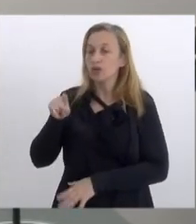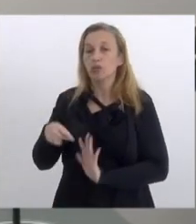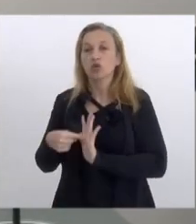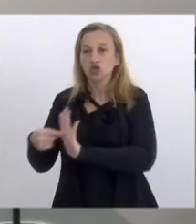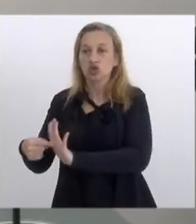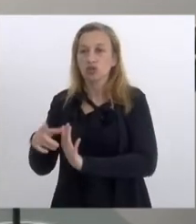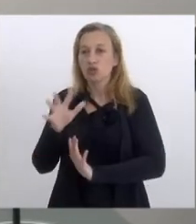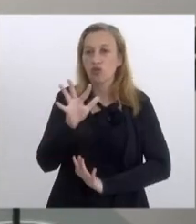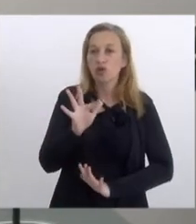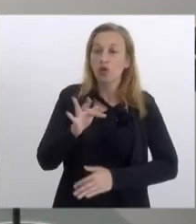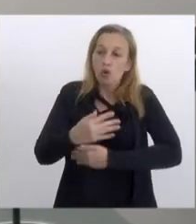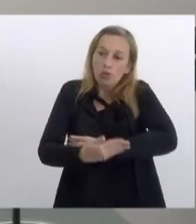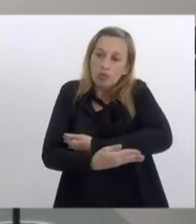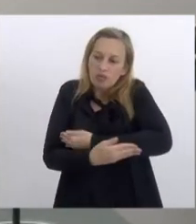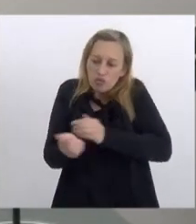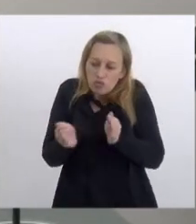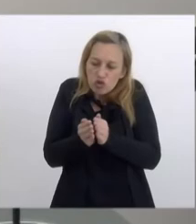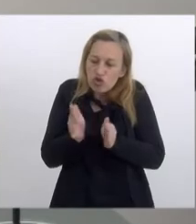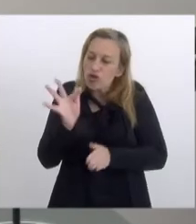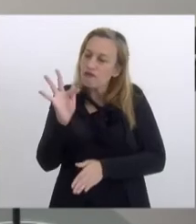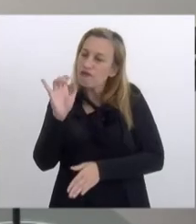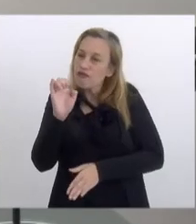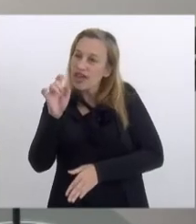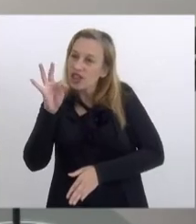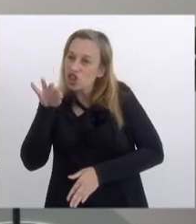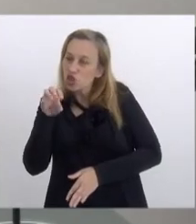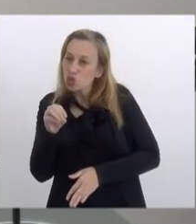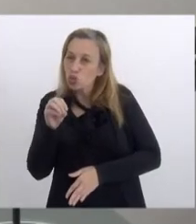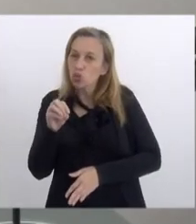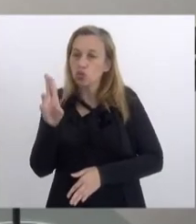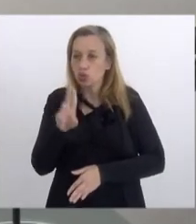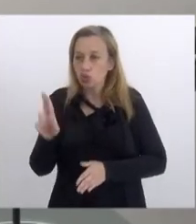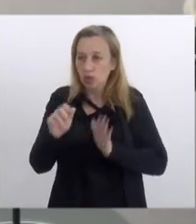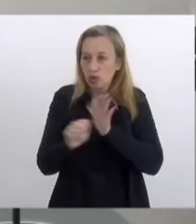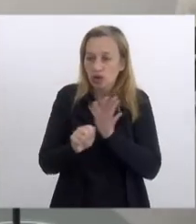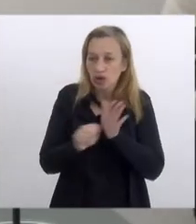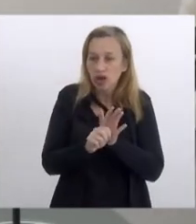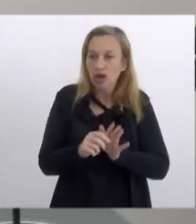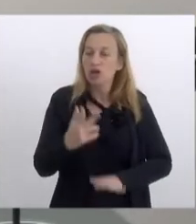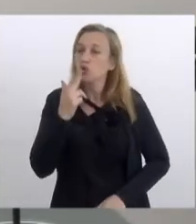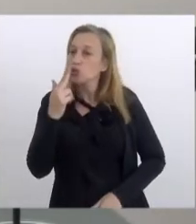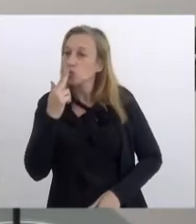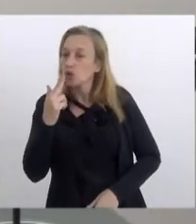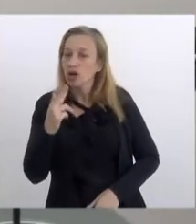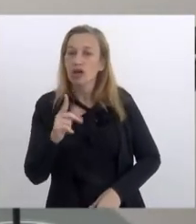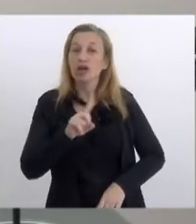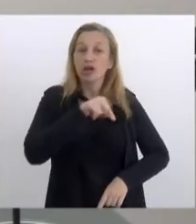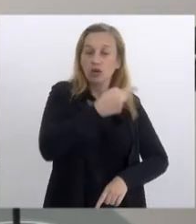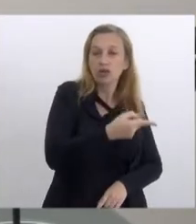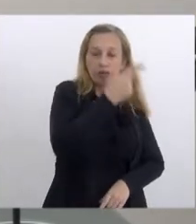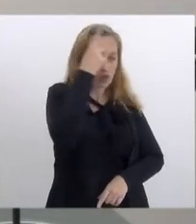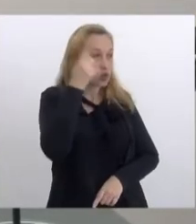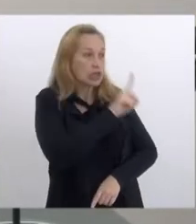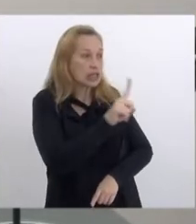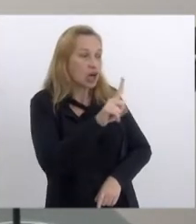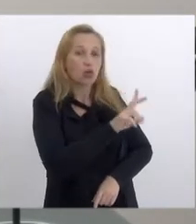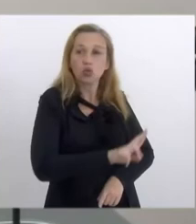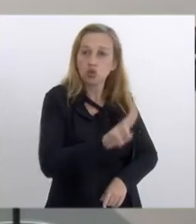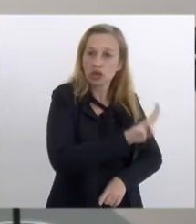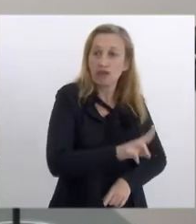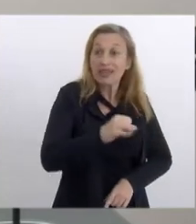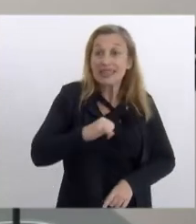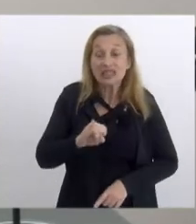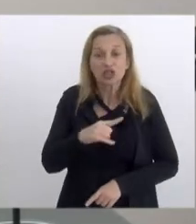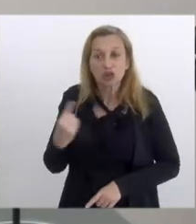um usuário de droga, de um fumante e de uma pessoa que não usava. Então, se nós